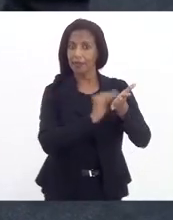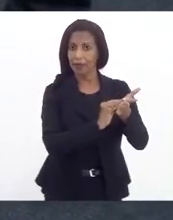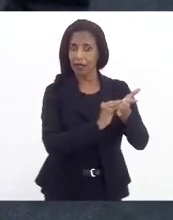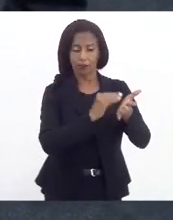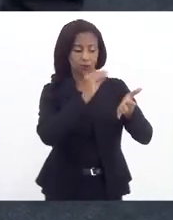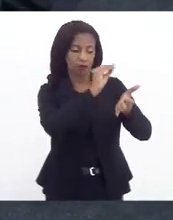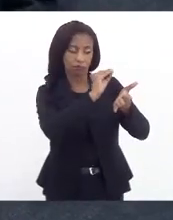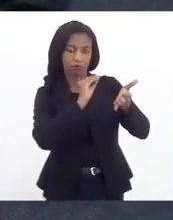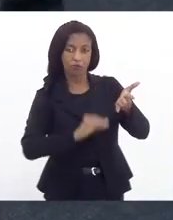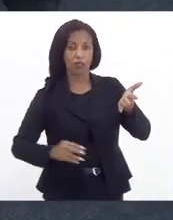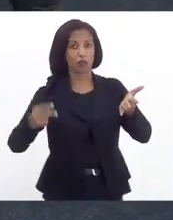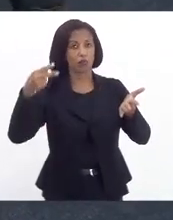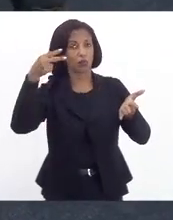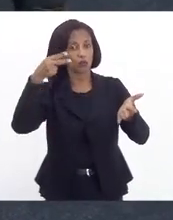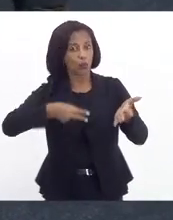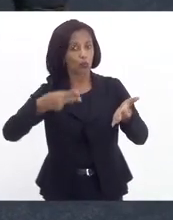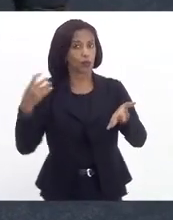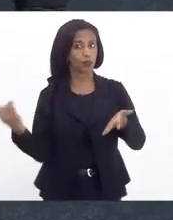são dois elementos.